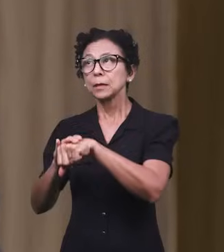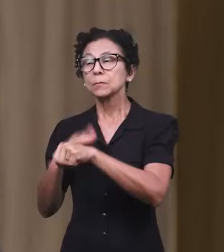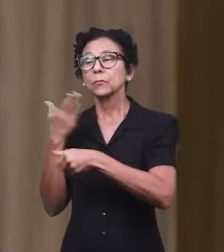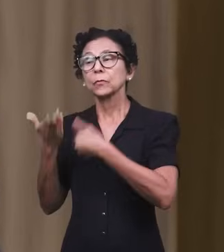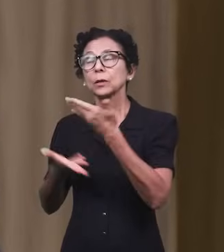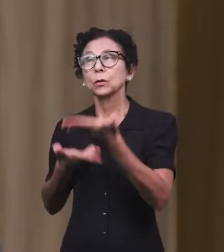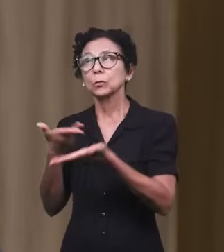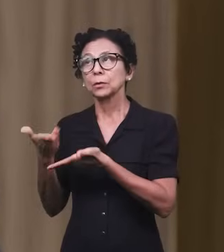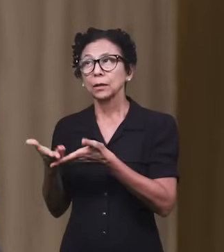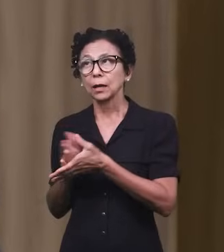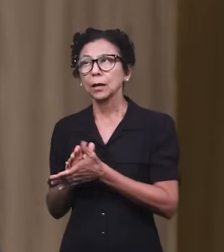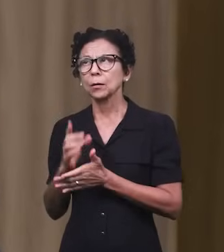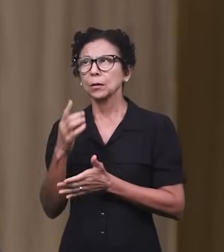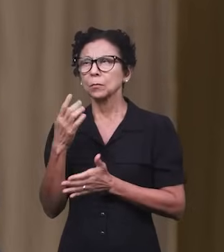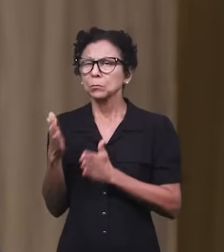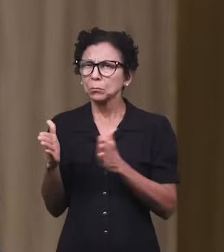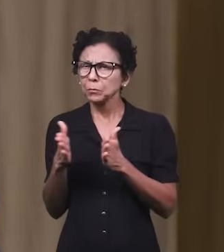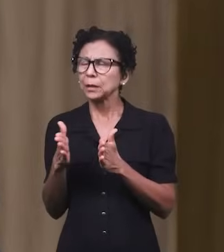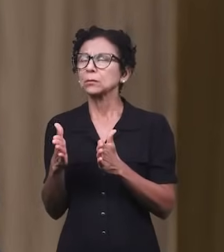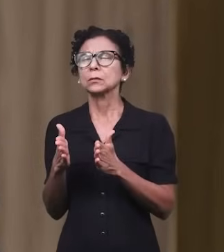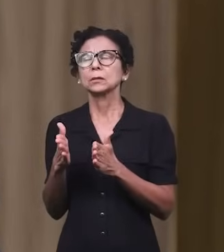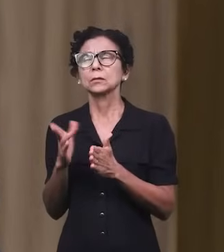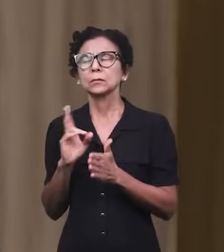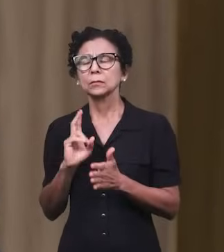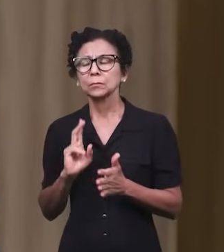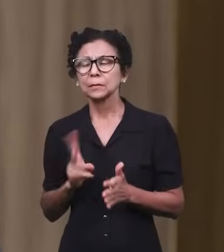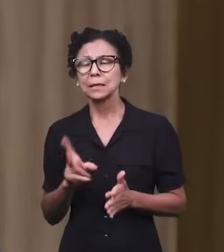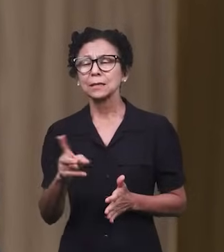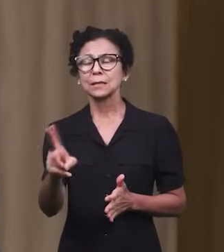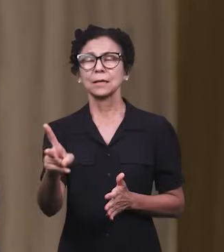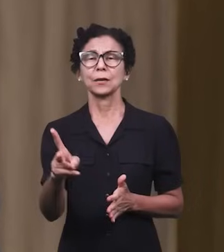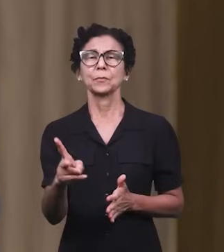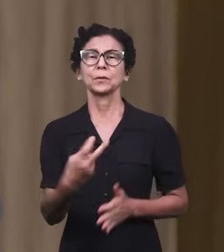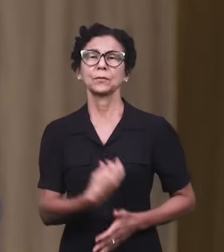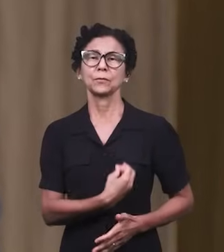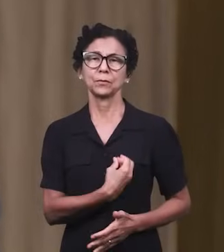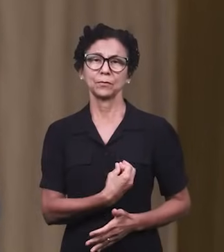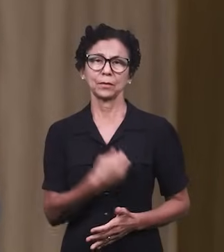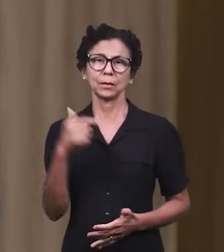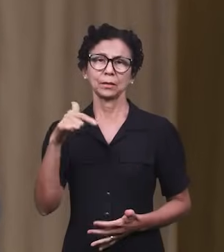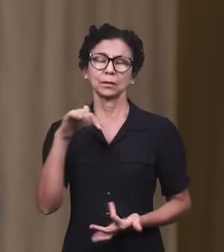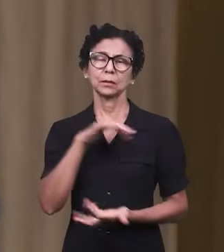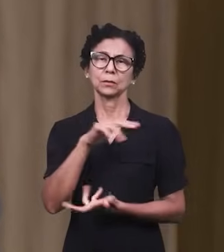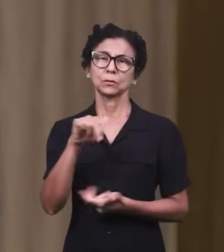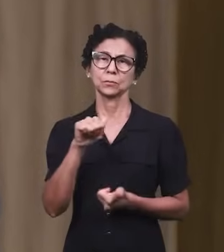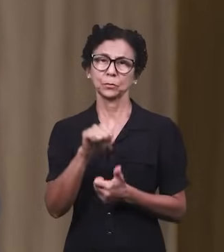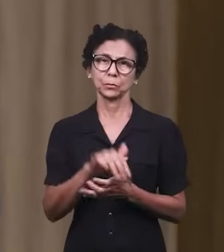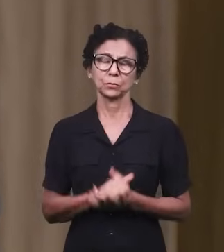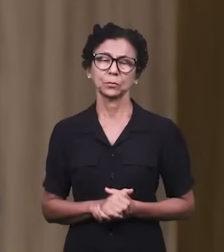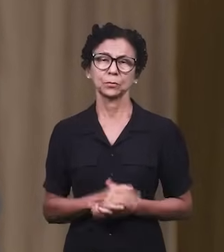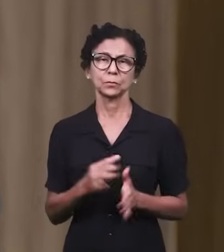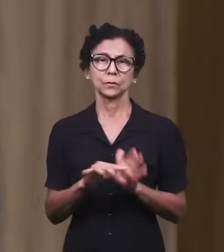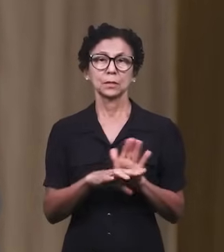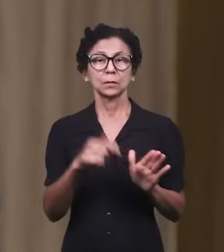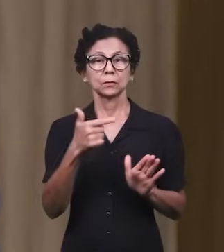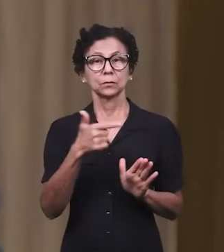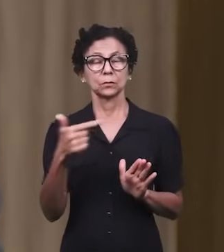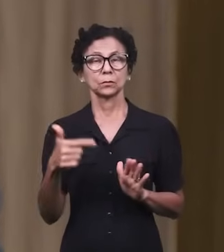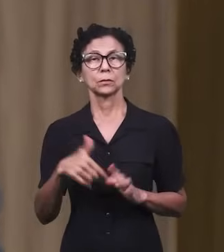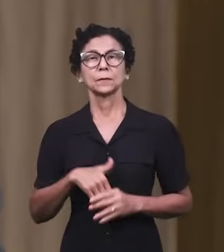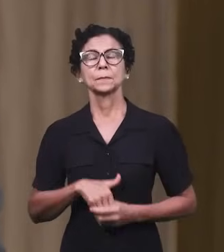ser para toda a vida, enquanto viver. Né? No versículo 22 diz